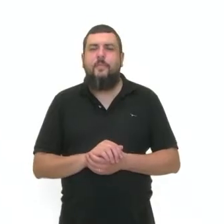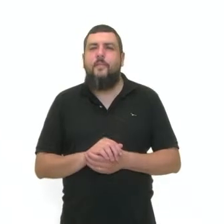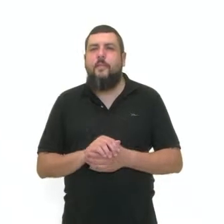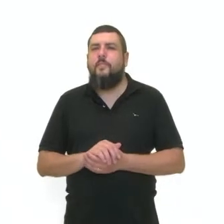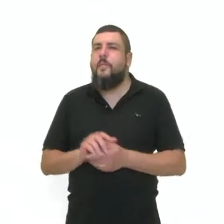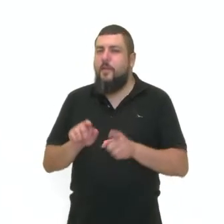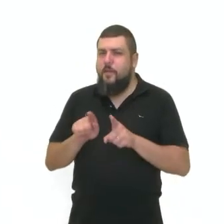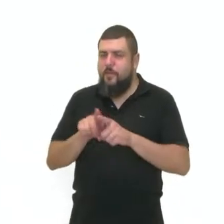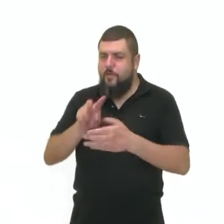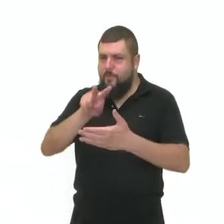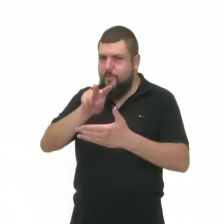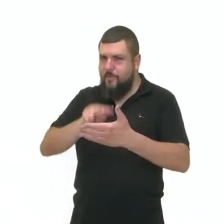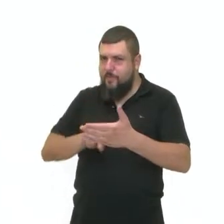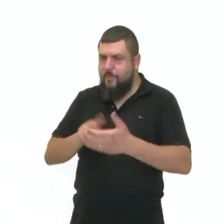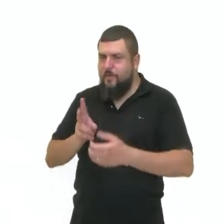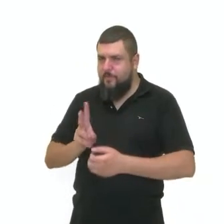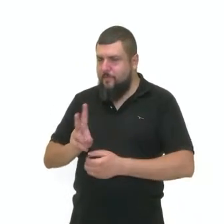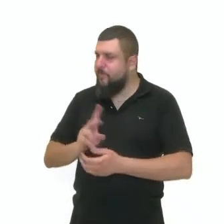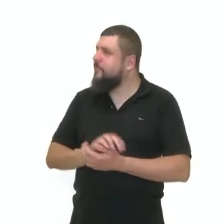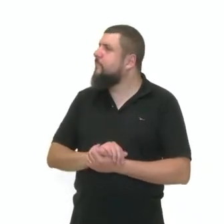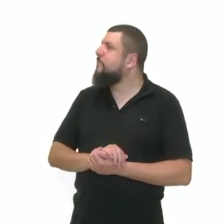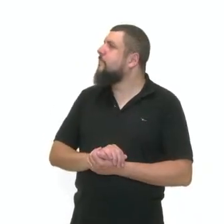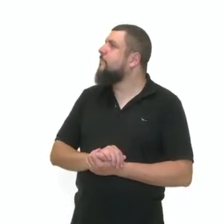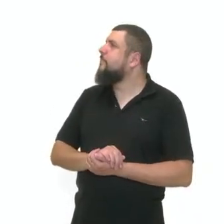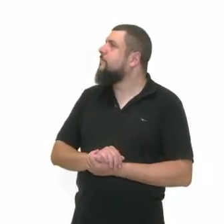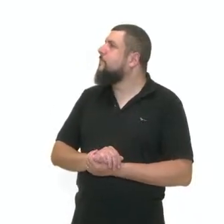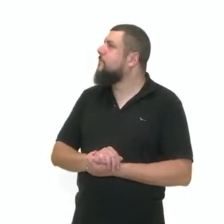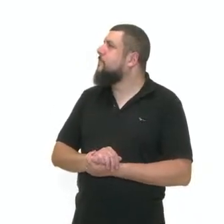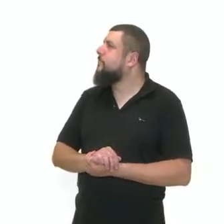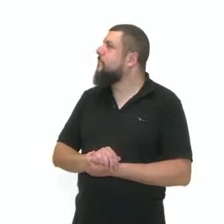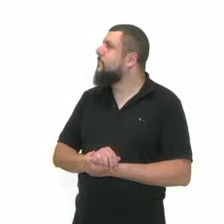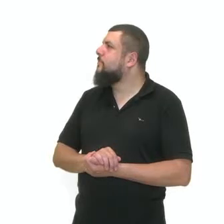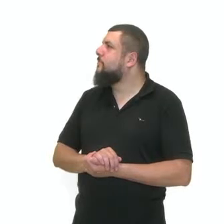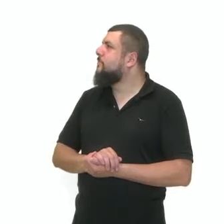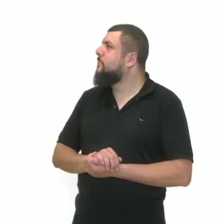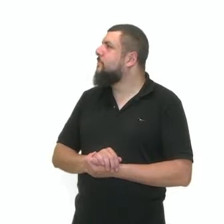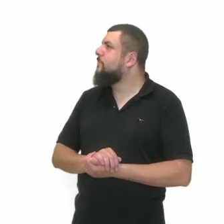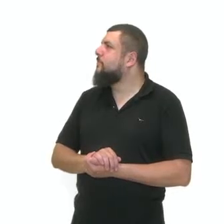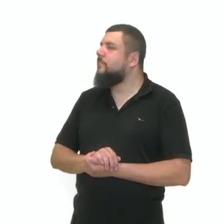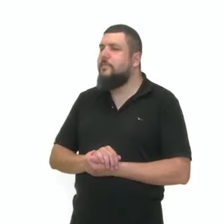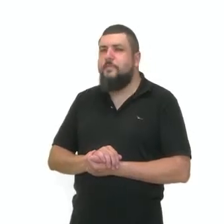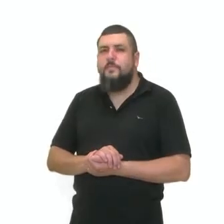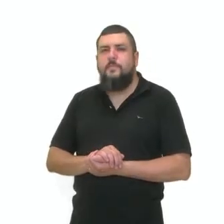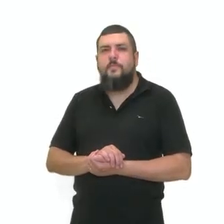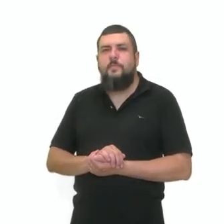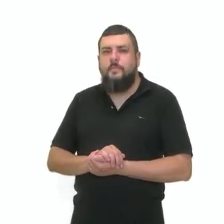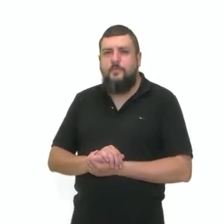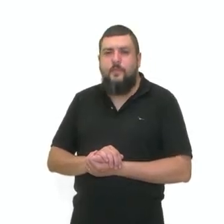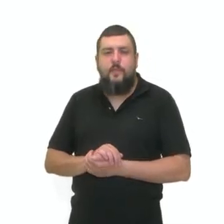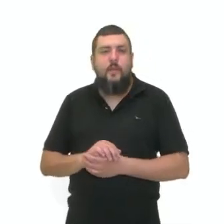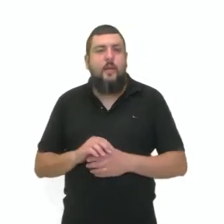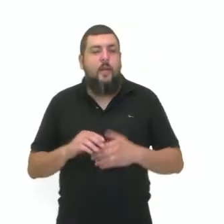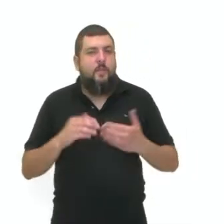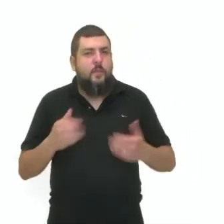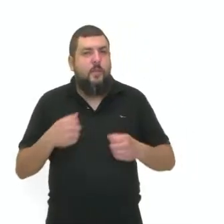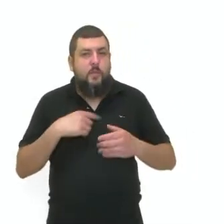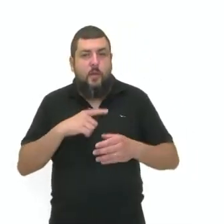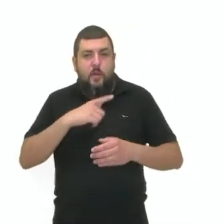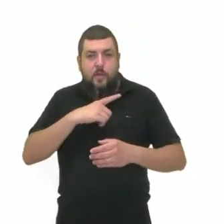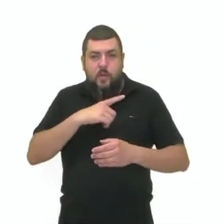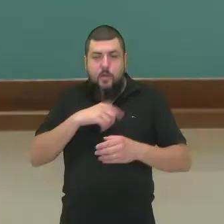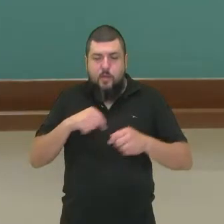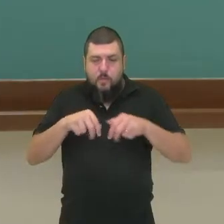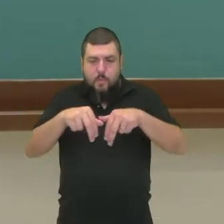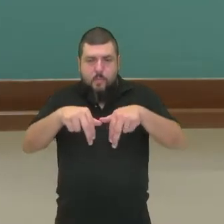compor a ciranda é o contramestre, que faz a condução rítmica do bumbo, do bumbo ou da zabumba, que vai estar ali